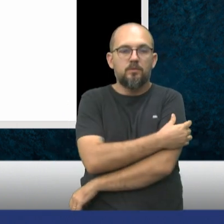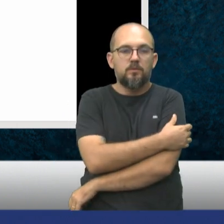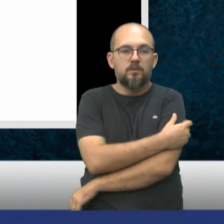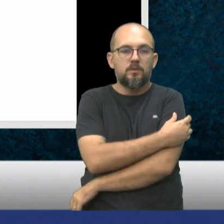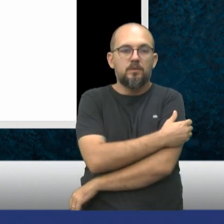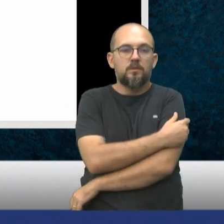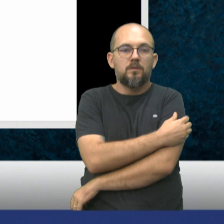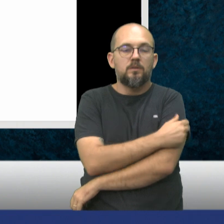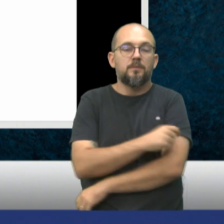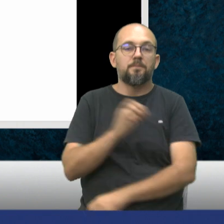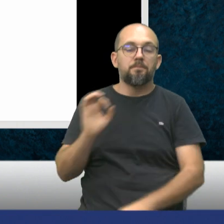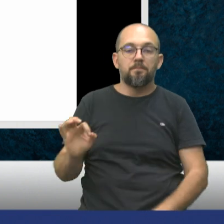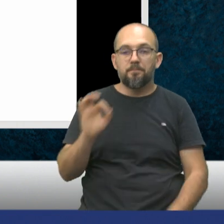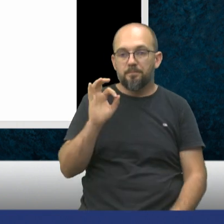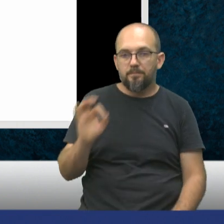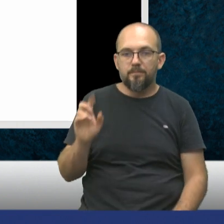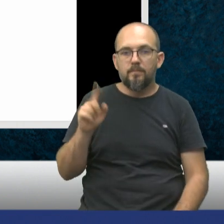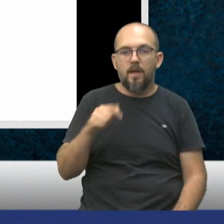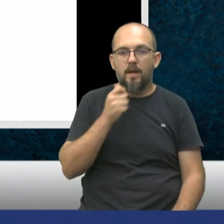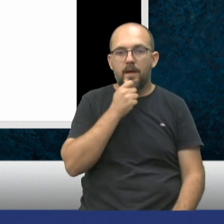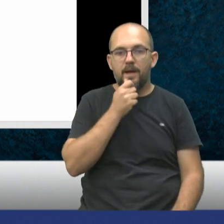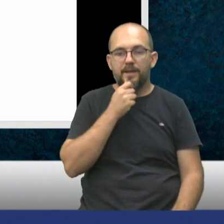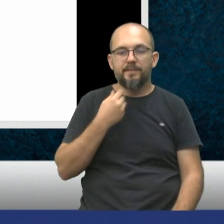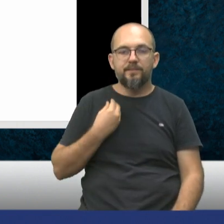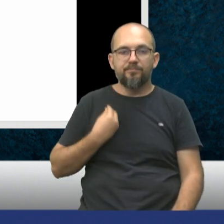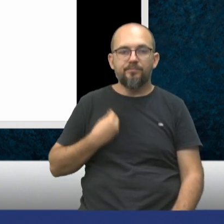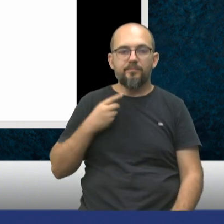o percentual ainda está em